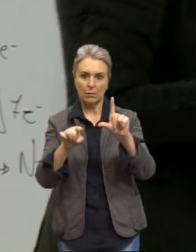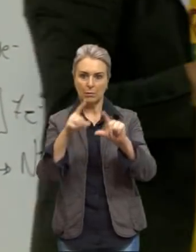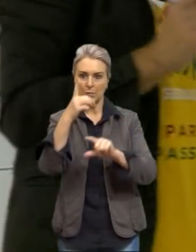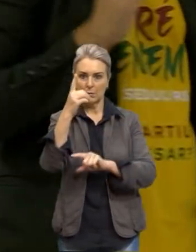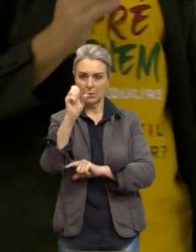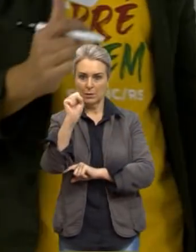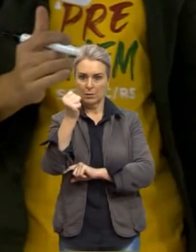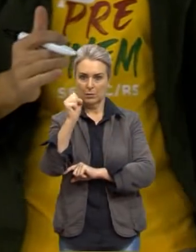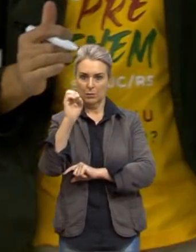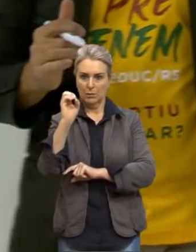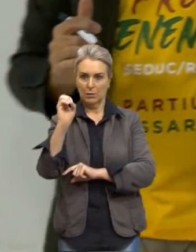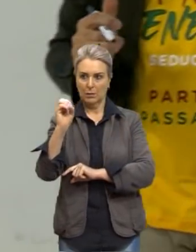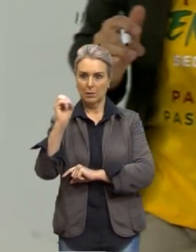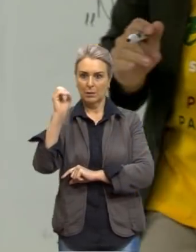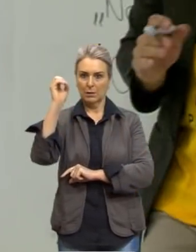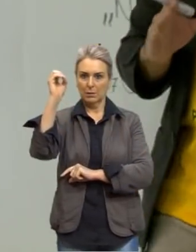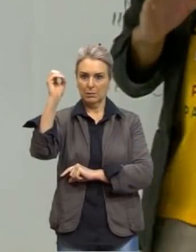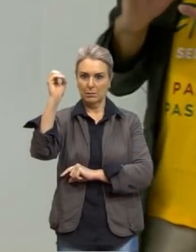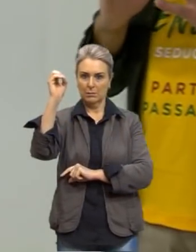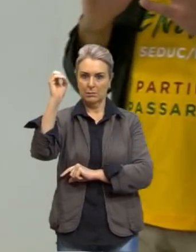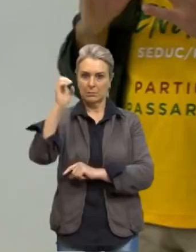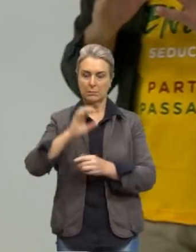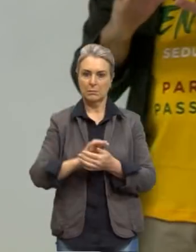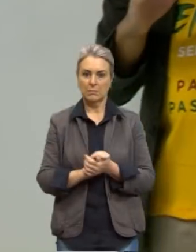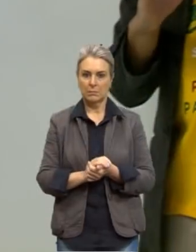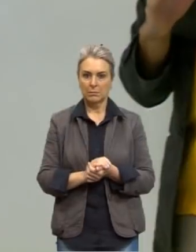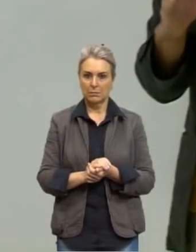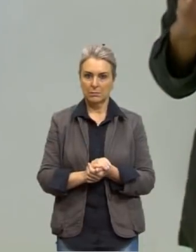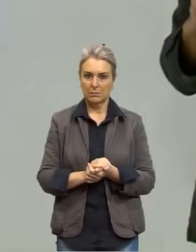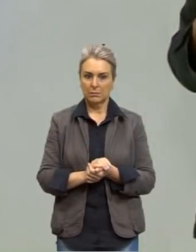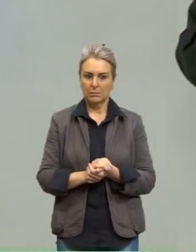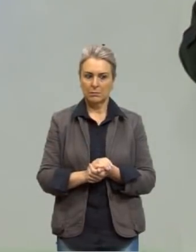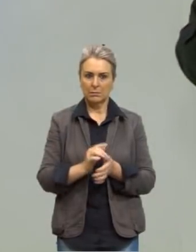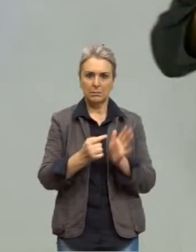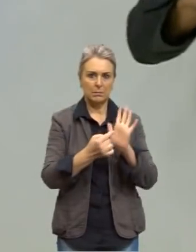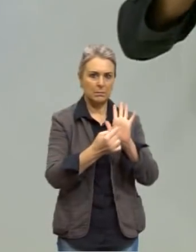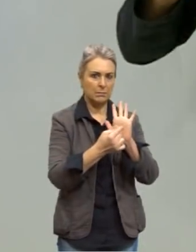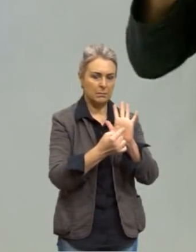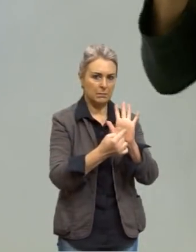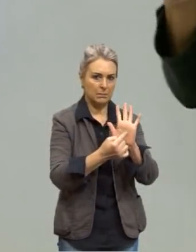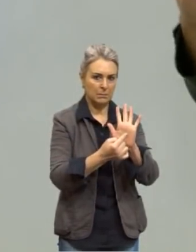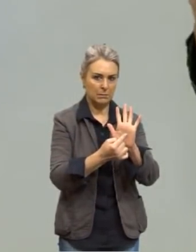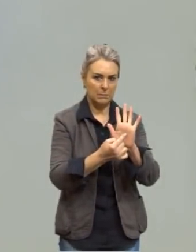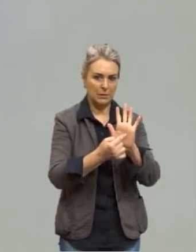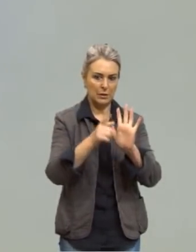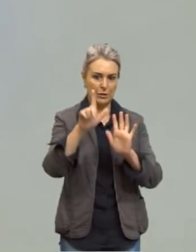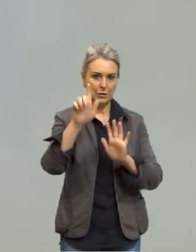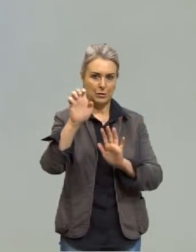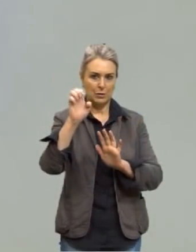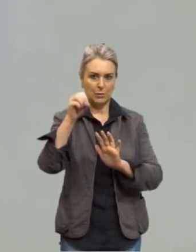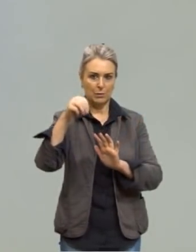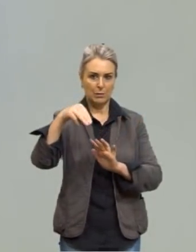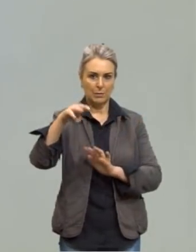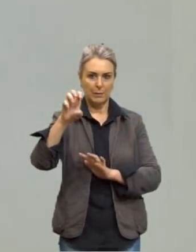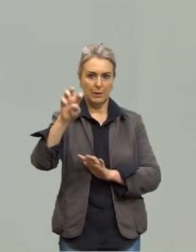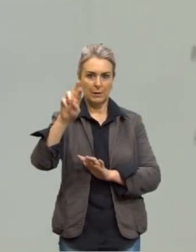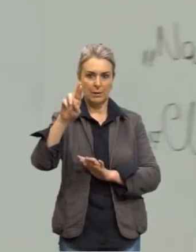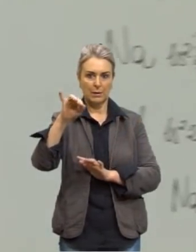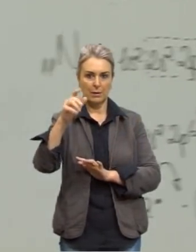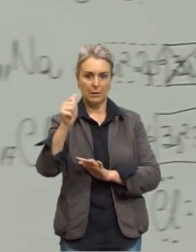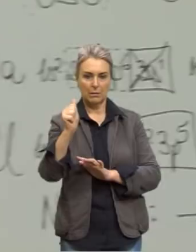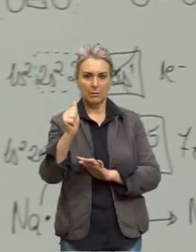graus tranquilo gente então quando eu estou me referindo a geometria eu tenho que levar em consideração